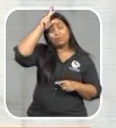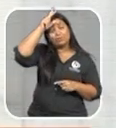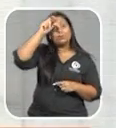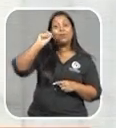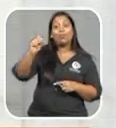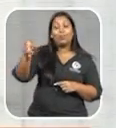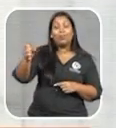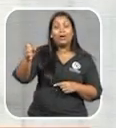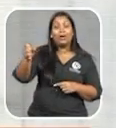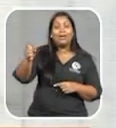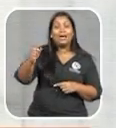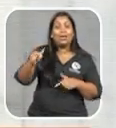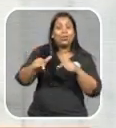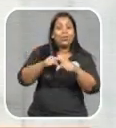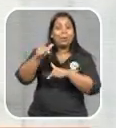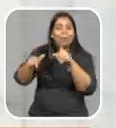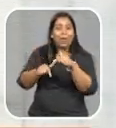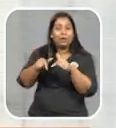isso mostra também